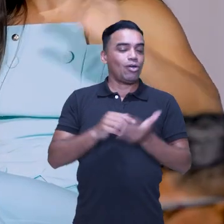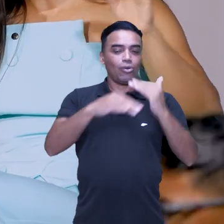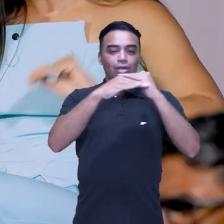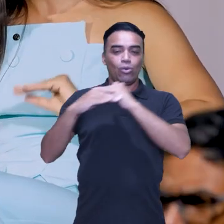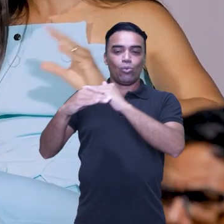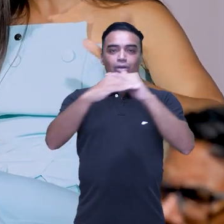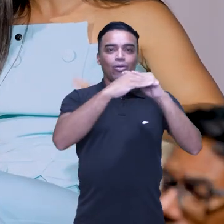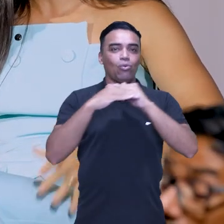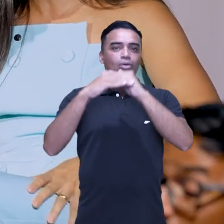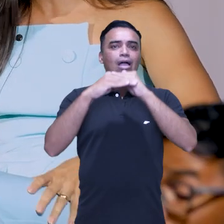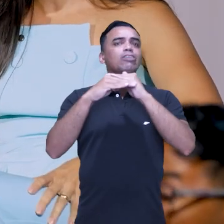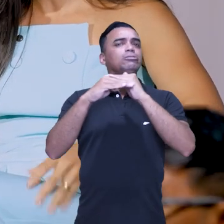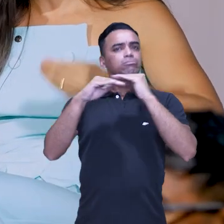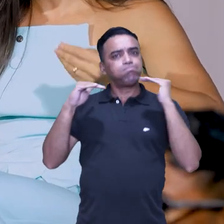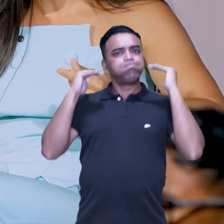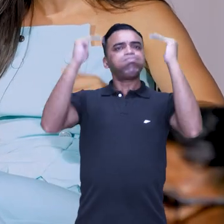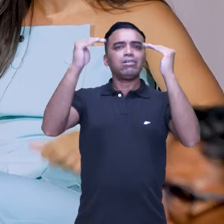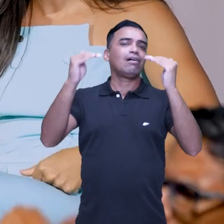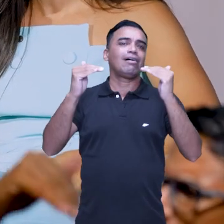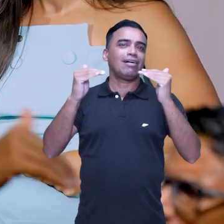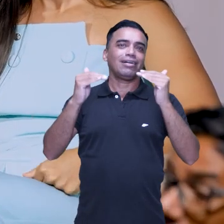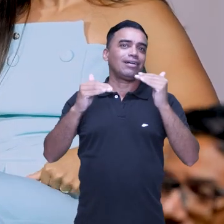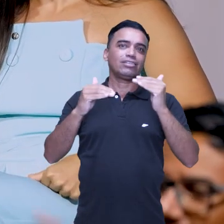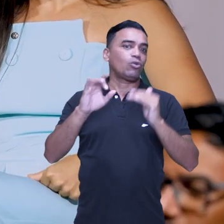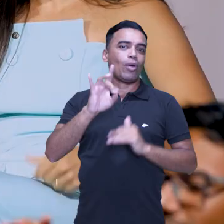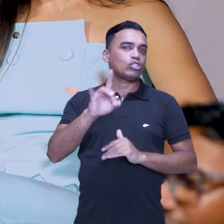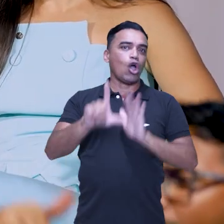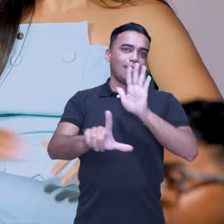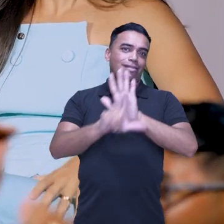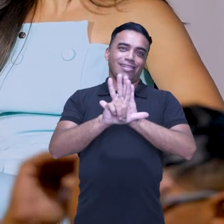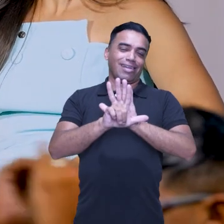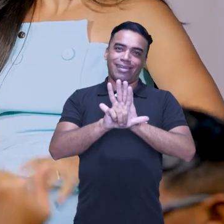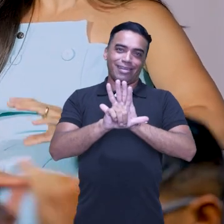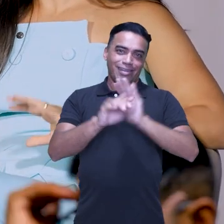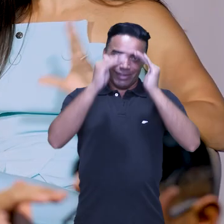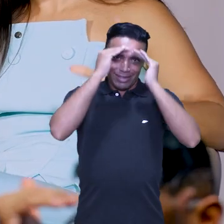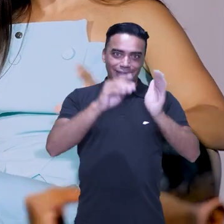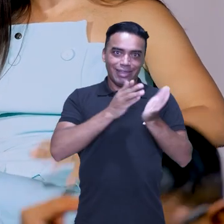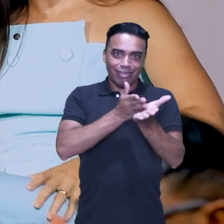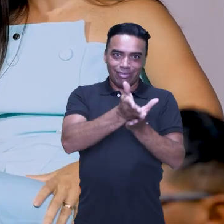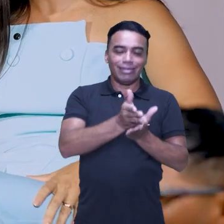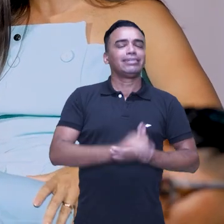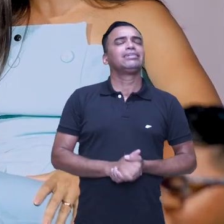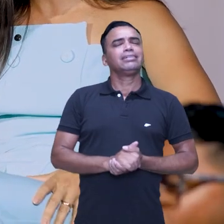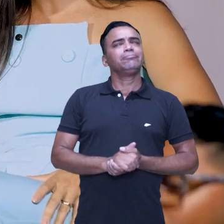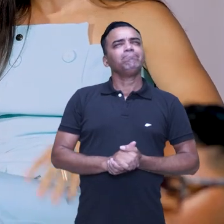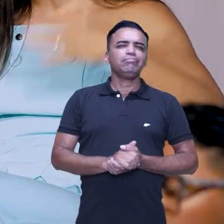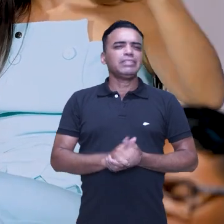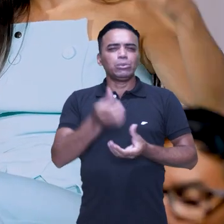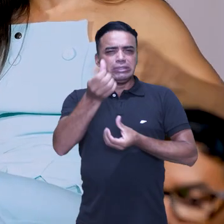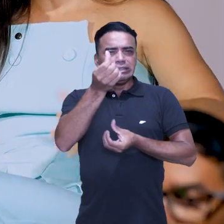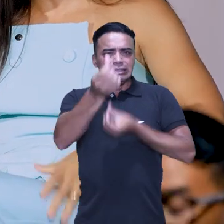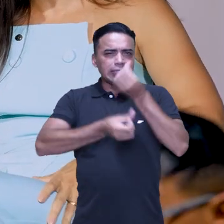que ultrapassa, que sobrepuja a letra da lei. E certa vez, em um semestre não muito